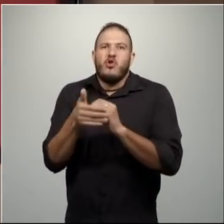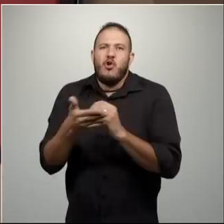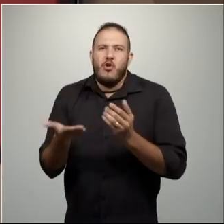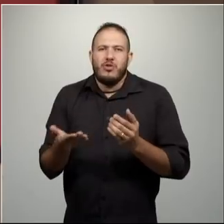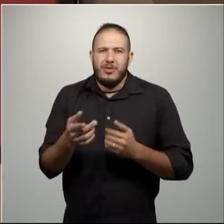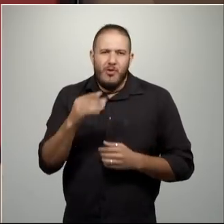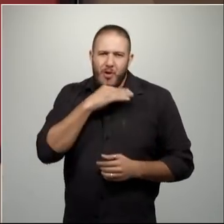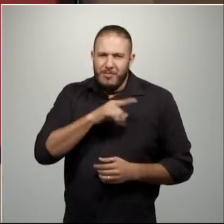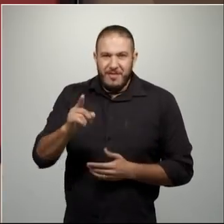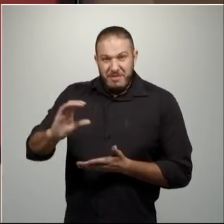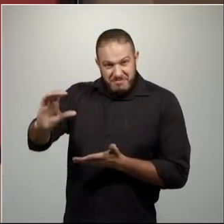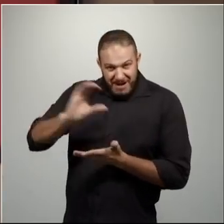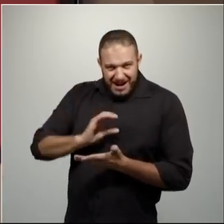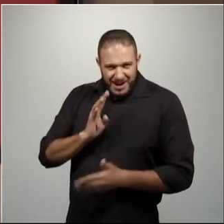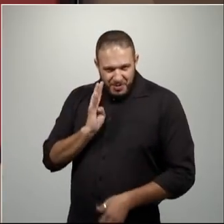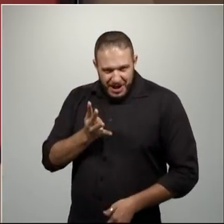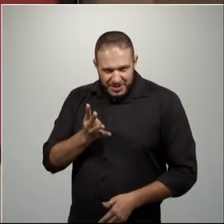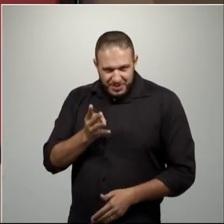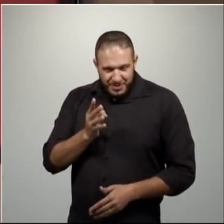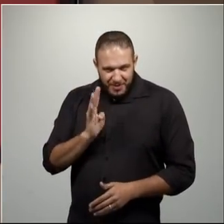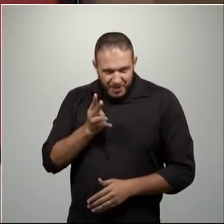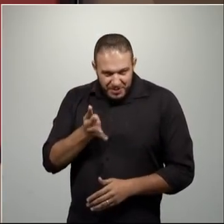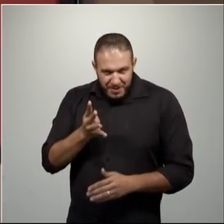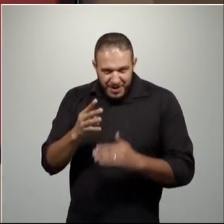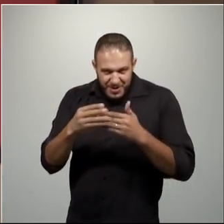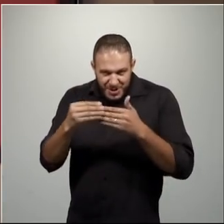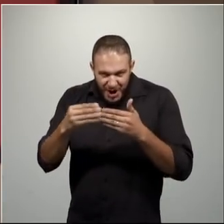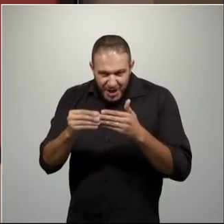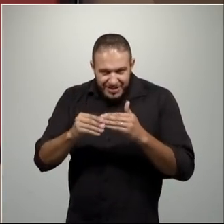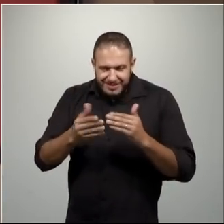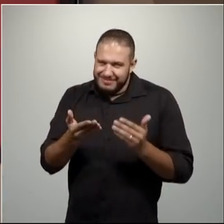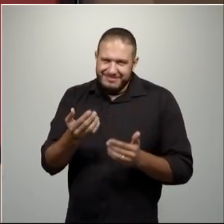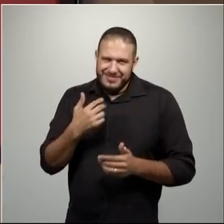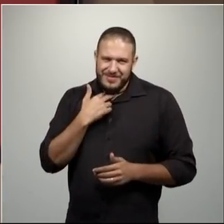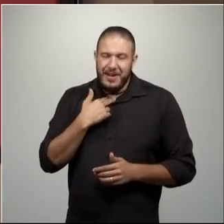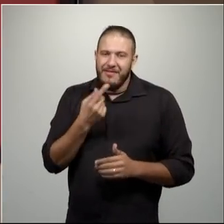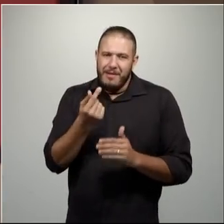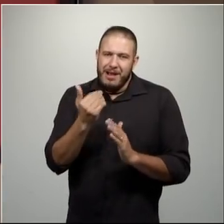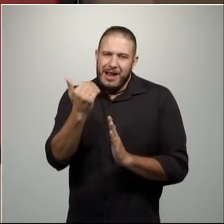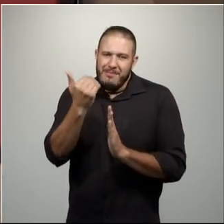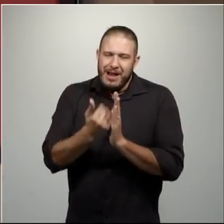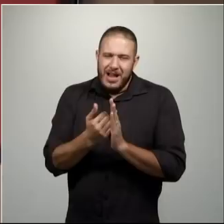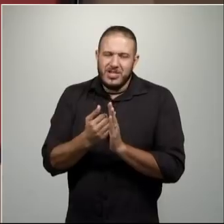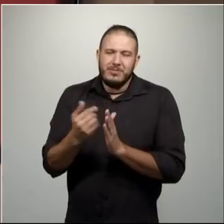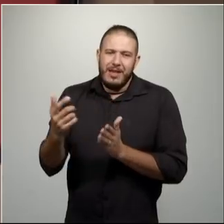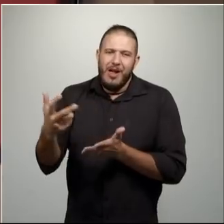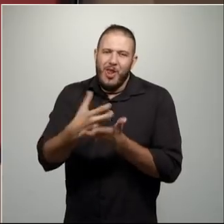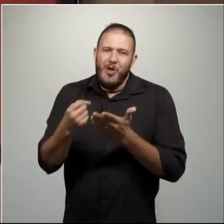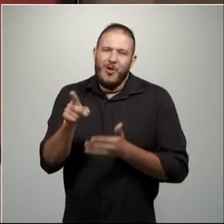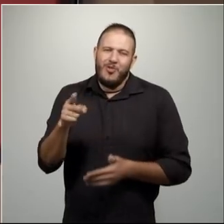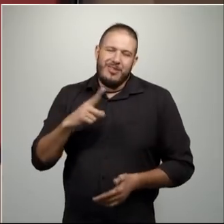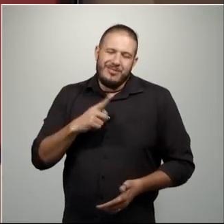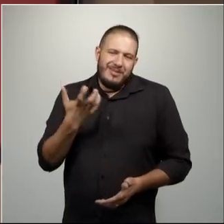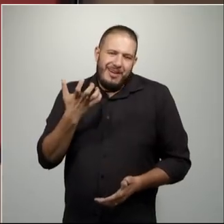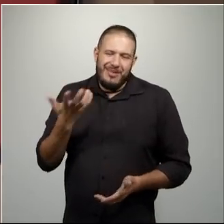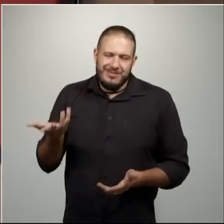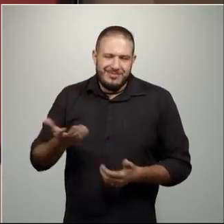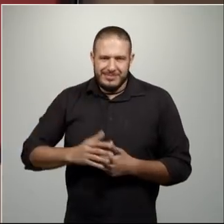não vão pagar 4.000 dólares do bid com elas vão pagar abaixo até pra ter algum tipo de lucro então enfim